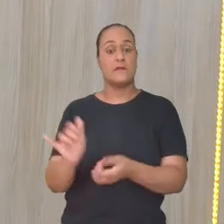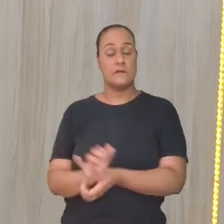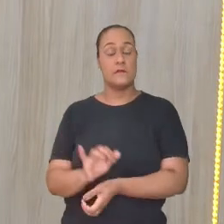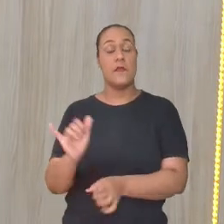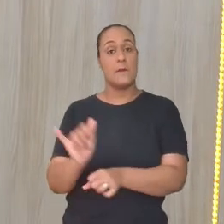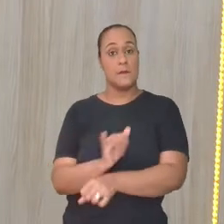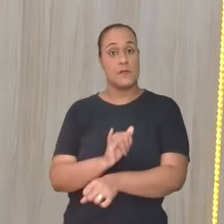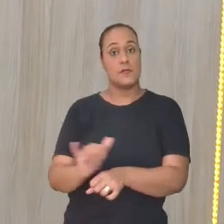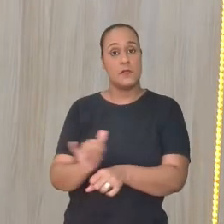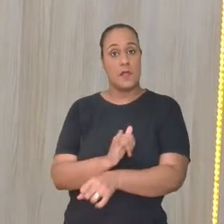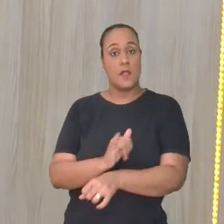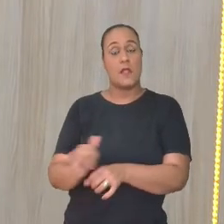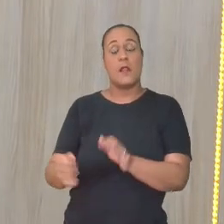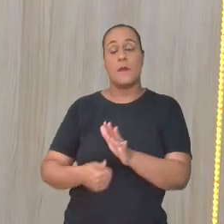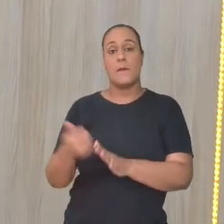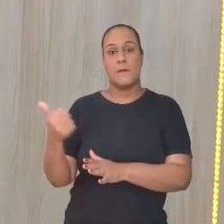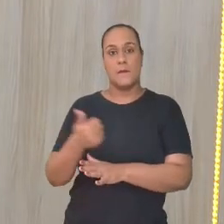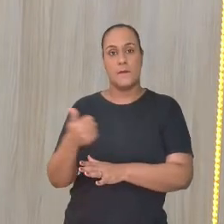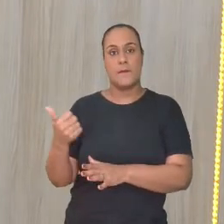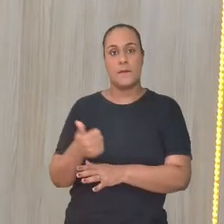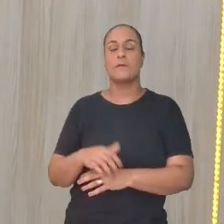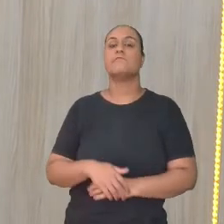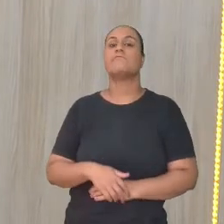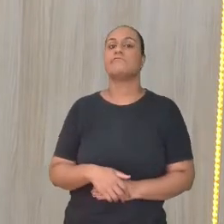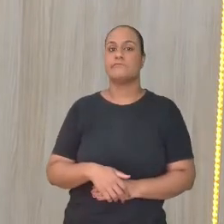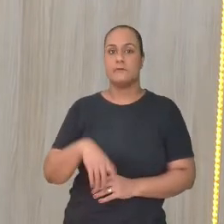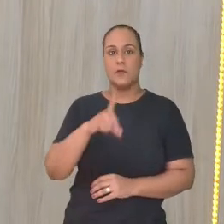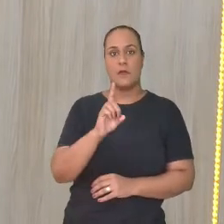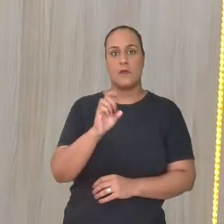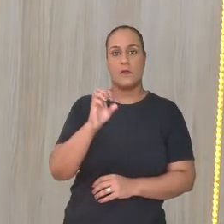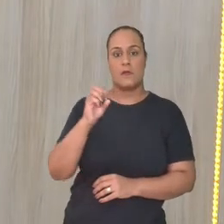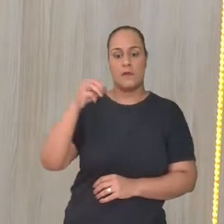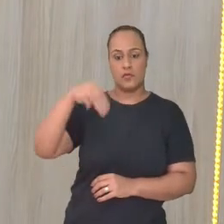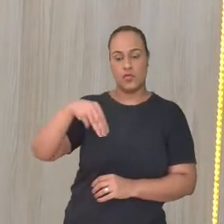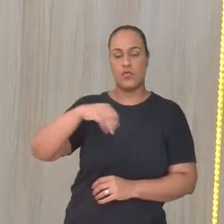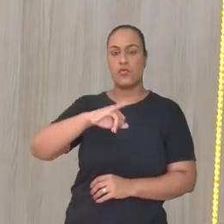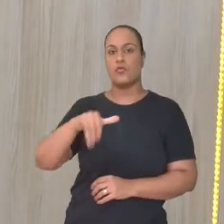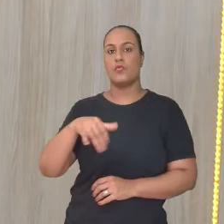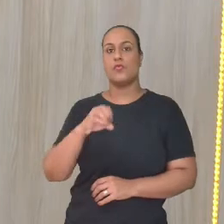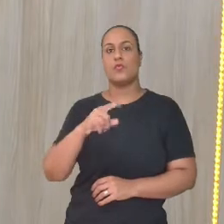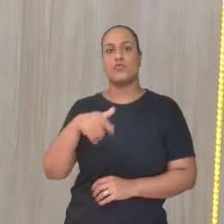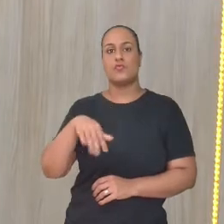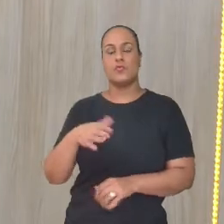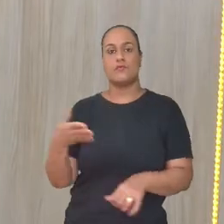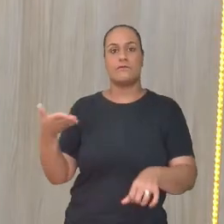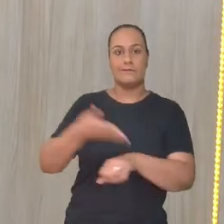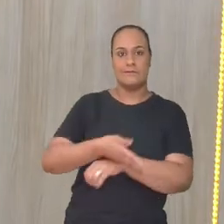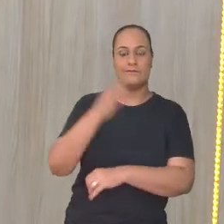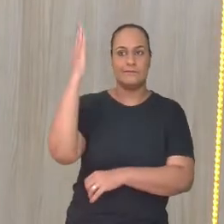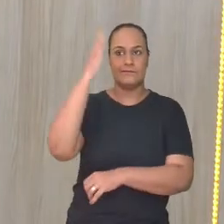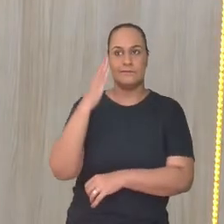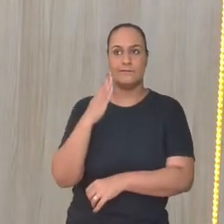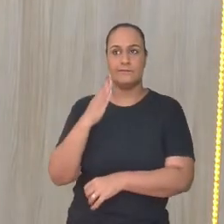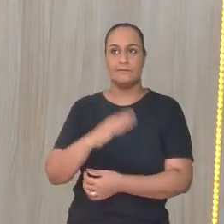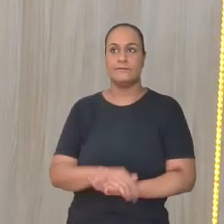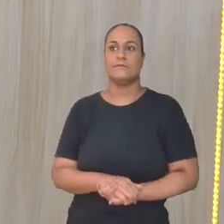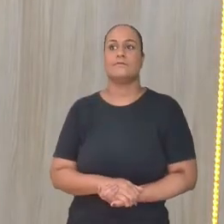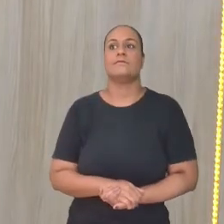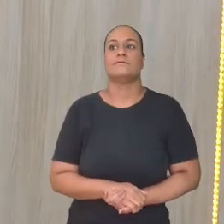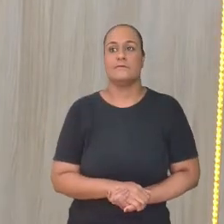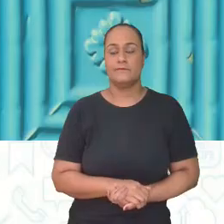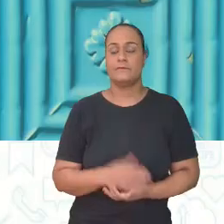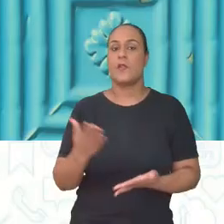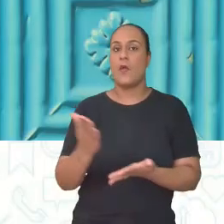primeiras medidas tomadas por Dom João, quando chegou aqui no Brasil. E aí, vejam só, a gente viu